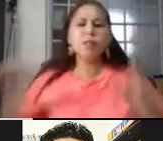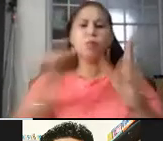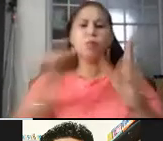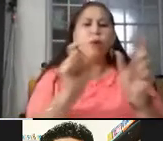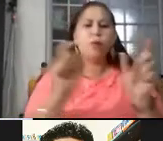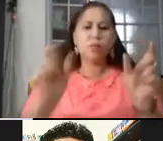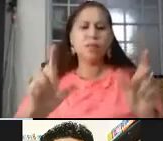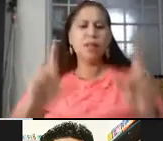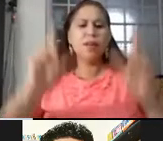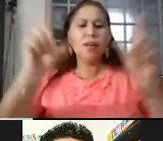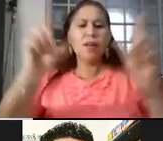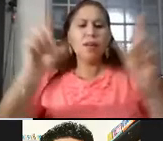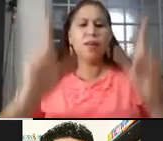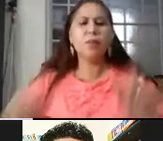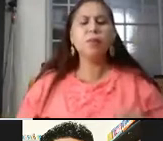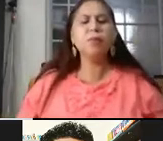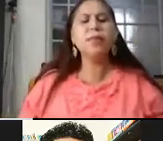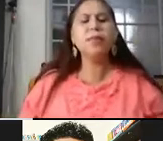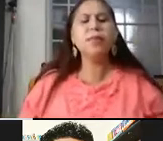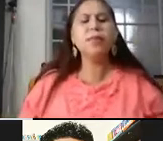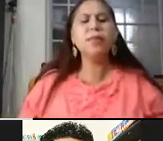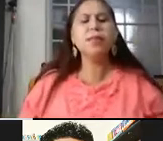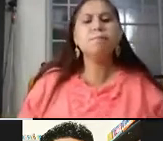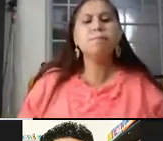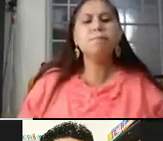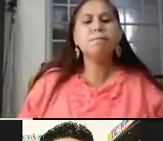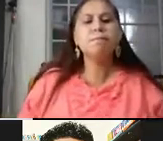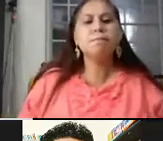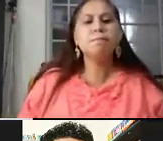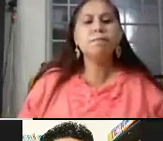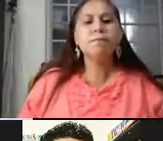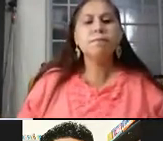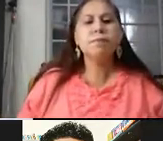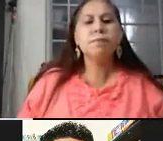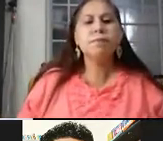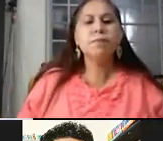palavras compostas, né? Tá aí no próximo slide.